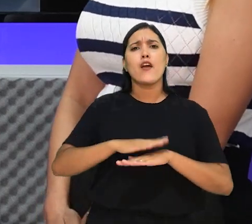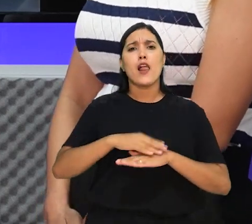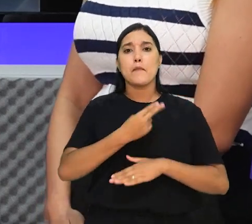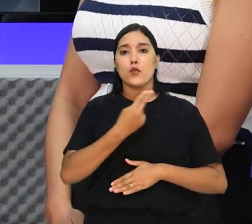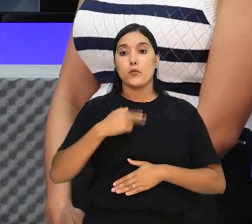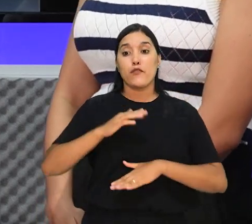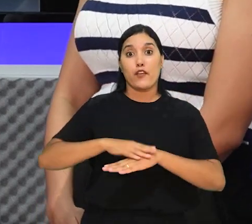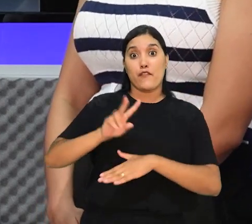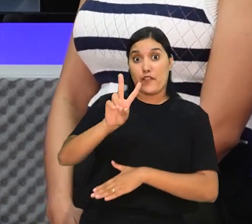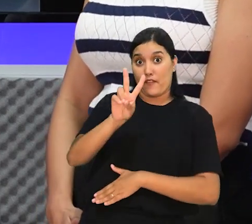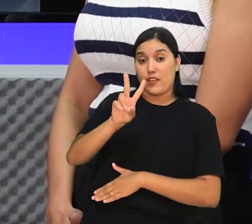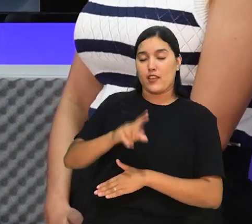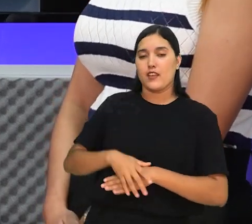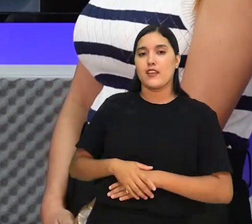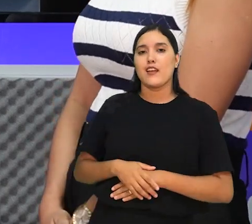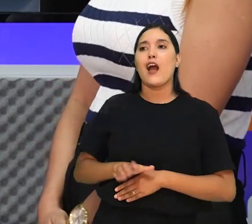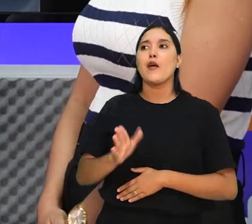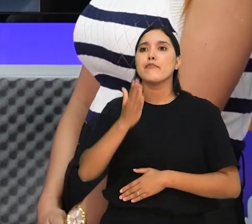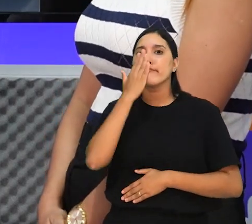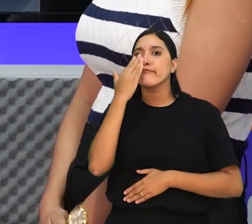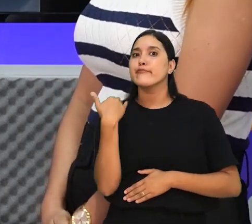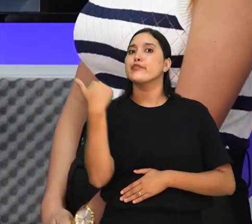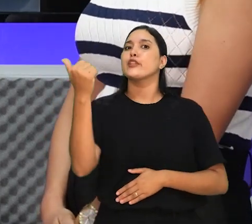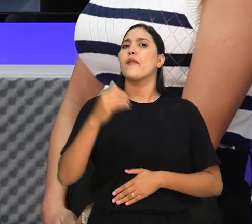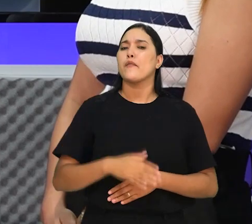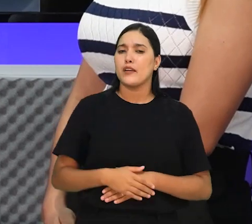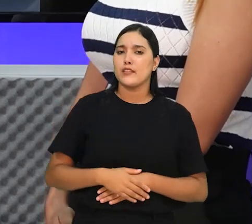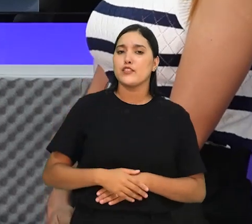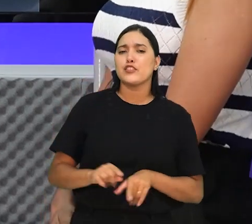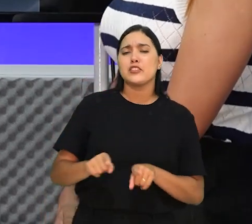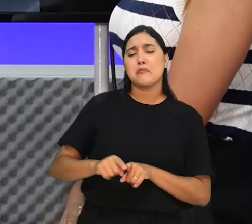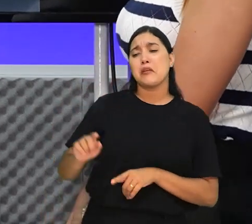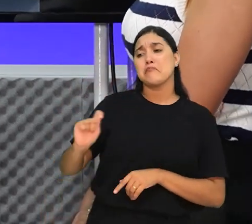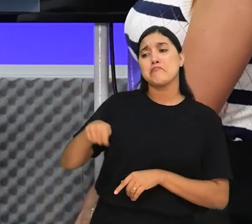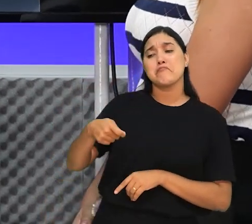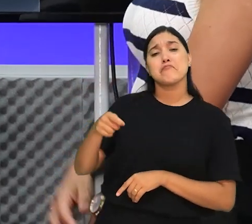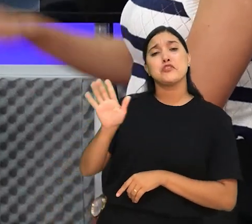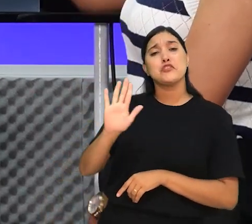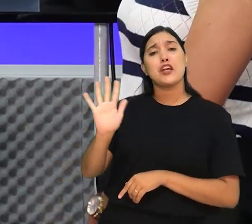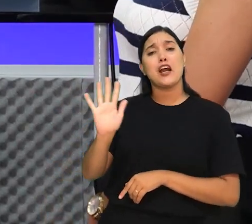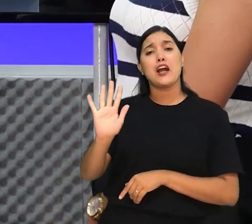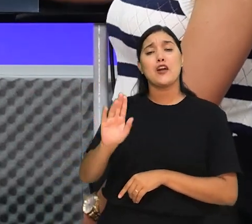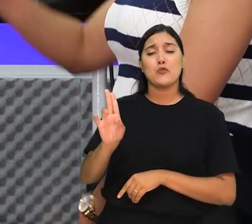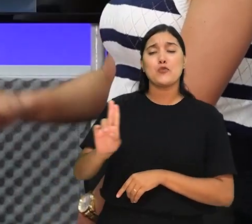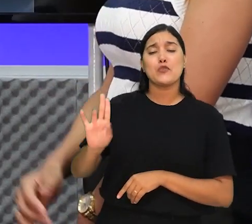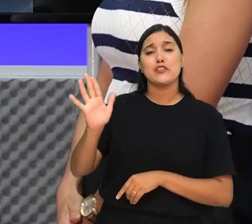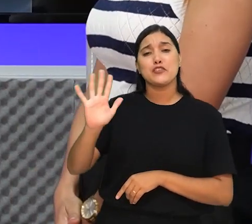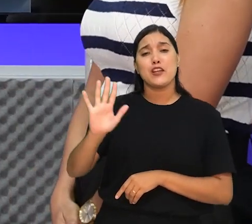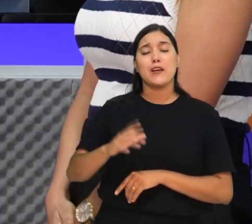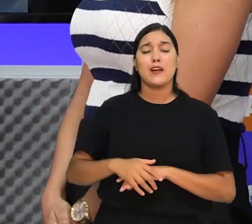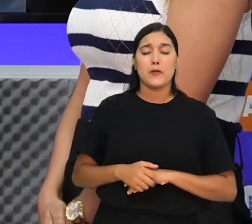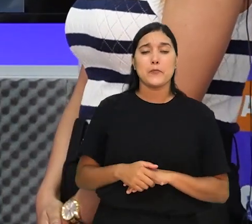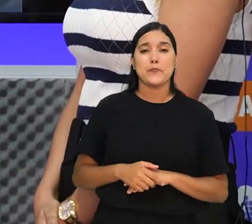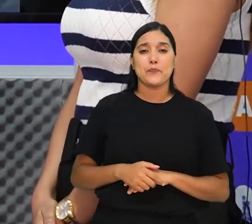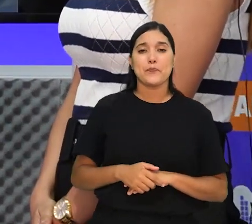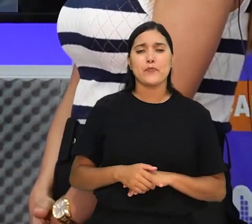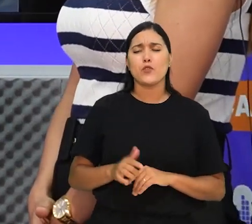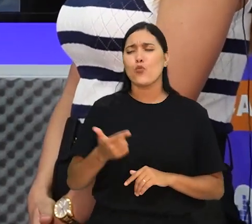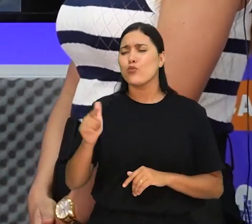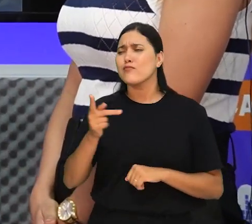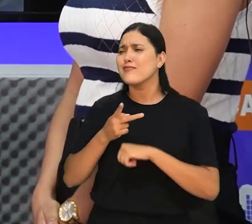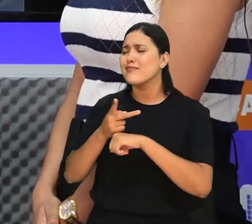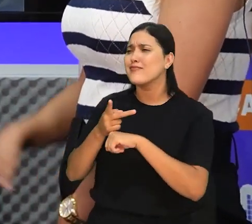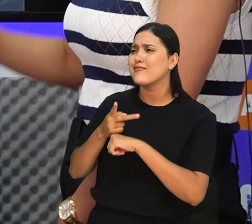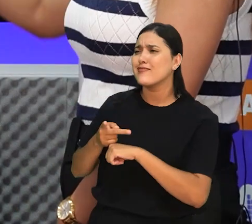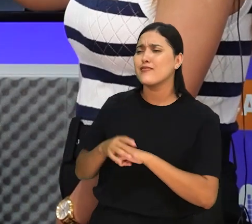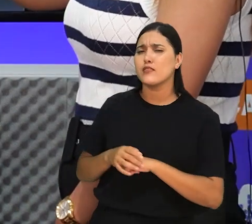falar comigo, ele faz um Vzinho, né? Que já tipo me chamando. O tchauzinho, né? A gente usa bastante lá. Aqui, cadê